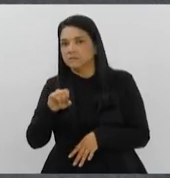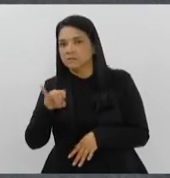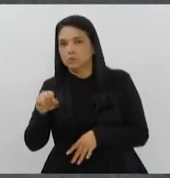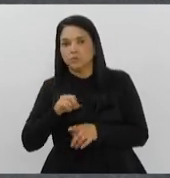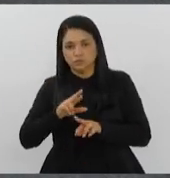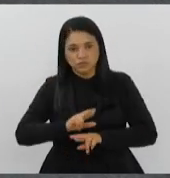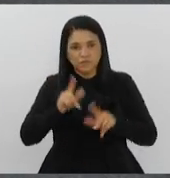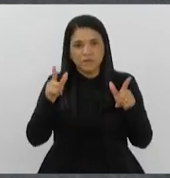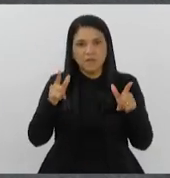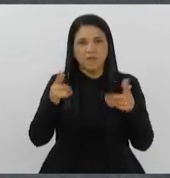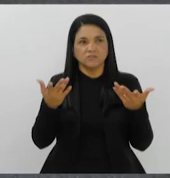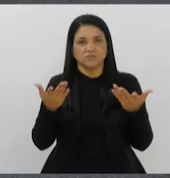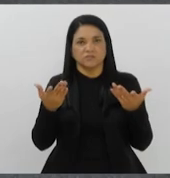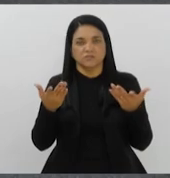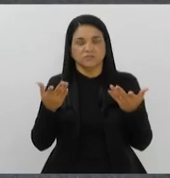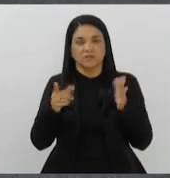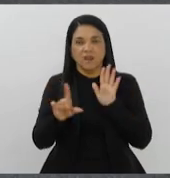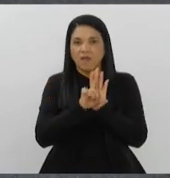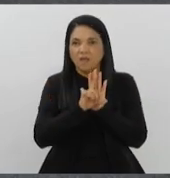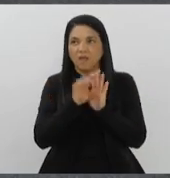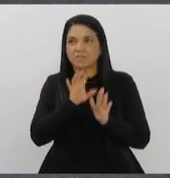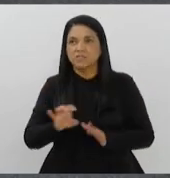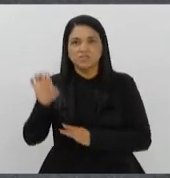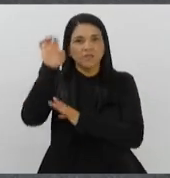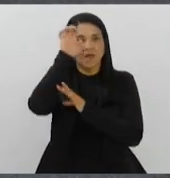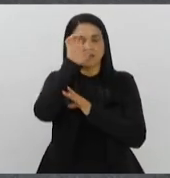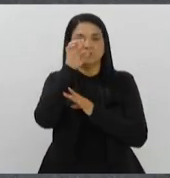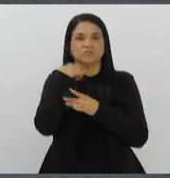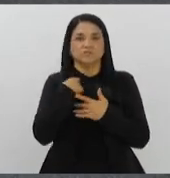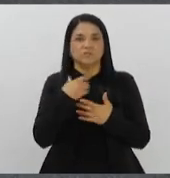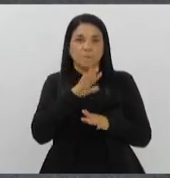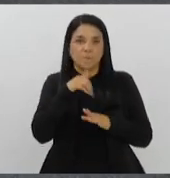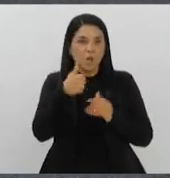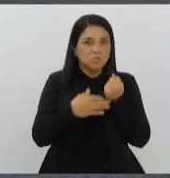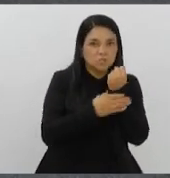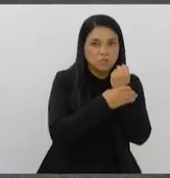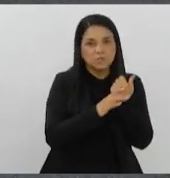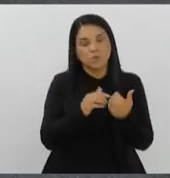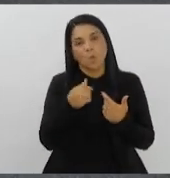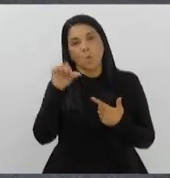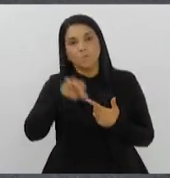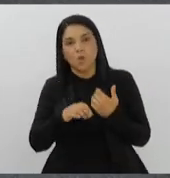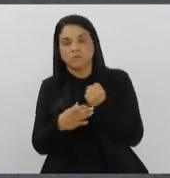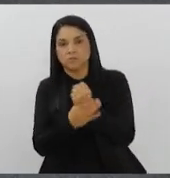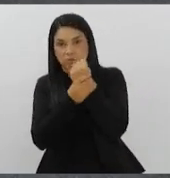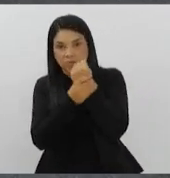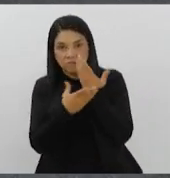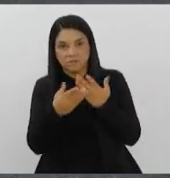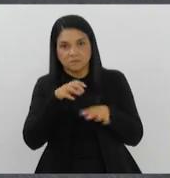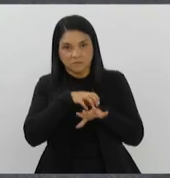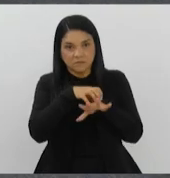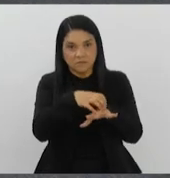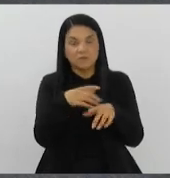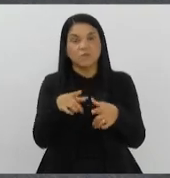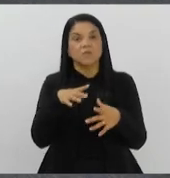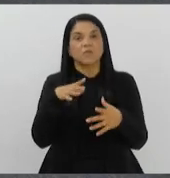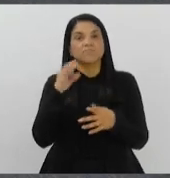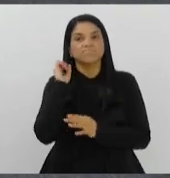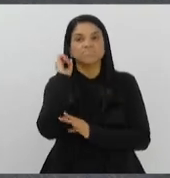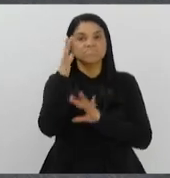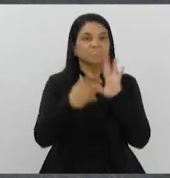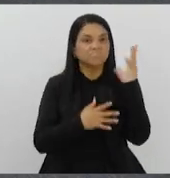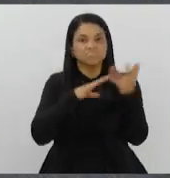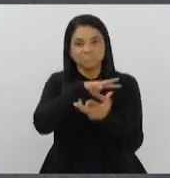menos segurança no trânsito? A gente tem regulamentações diferentes das profissões. Vai ser como é, por exemplo, com a legislação ambiental, em que a